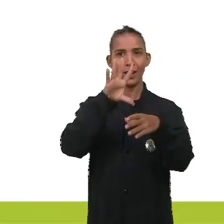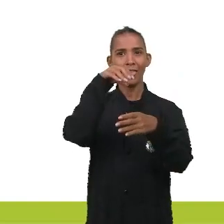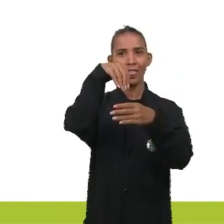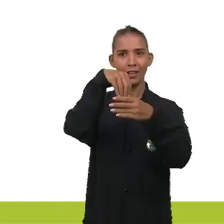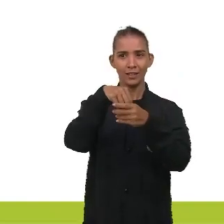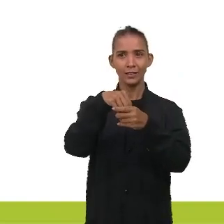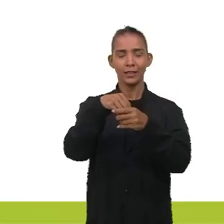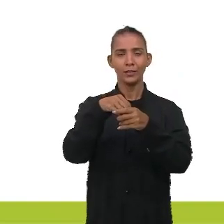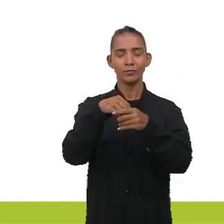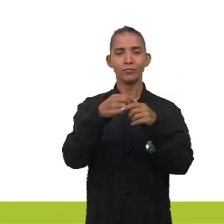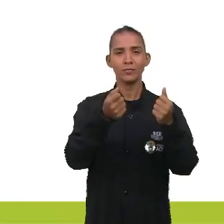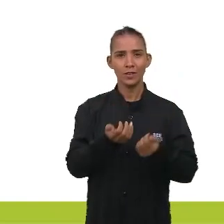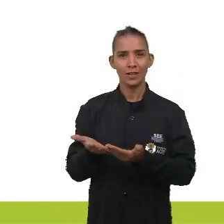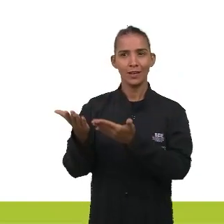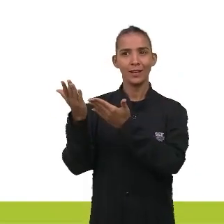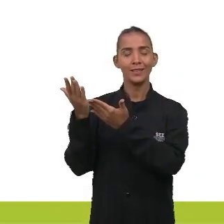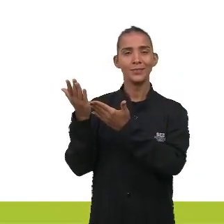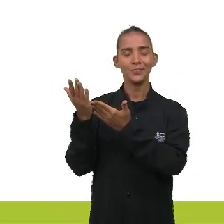que nós temos ali ao lado.